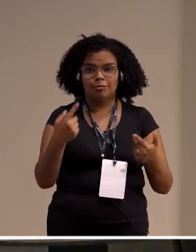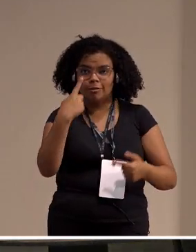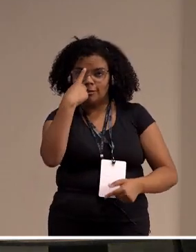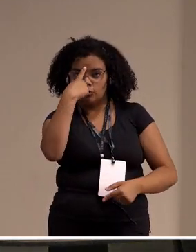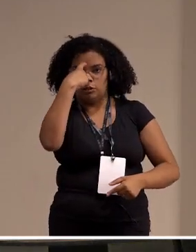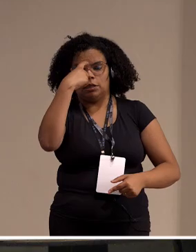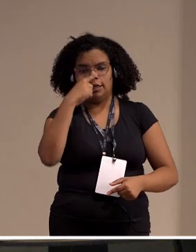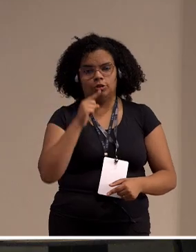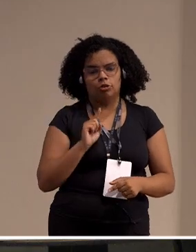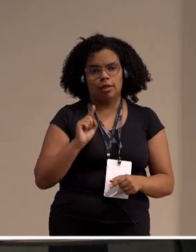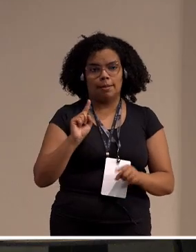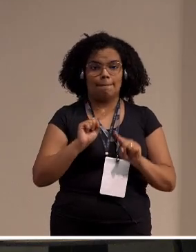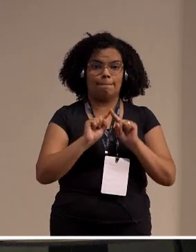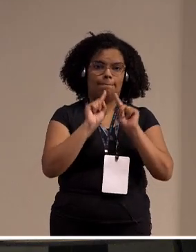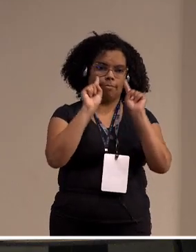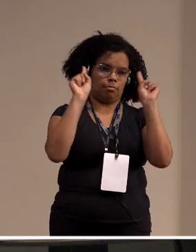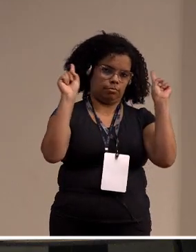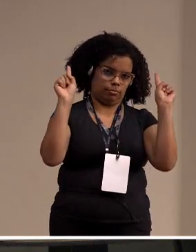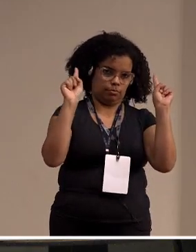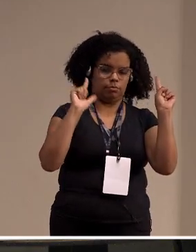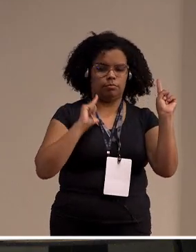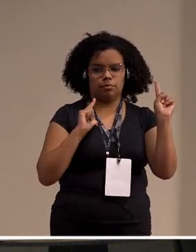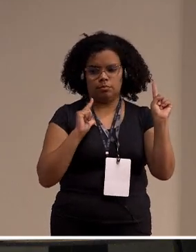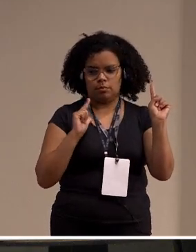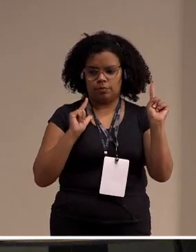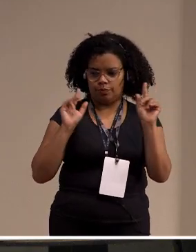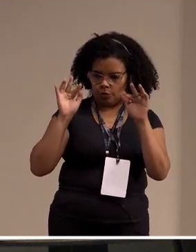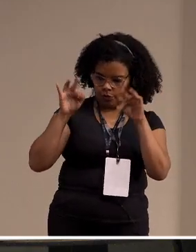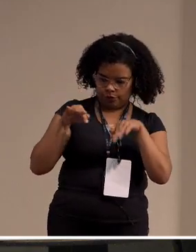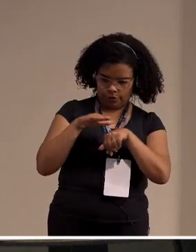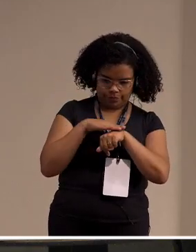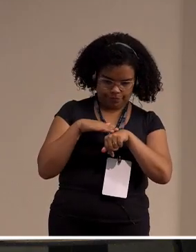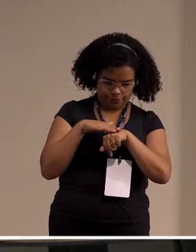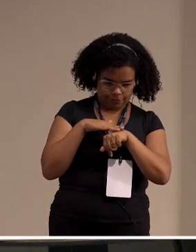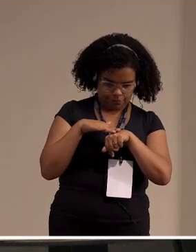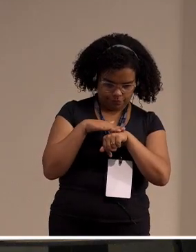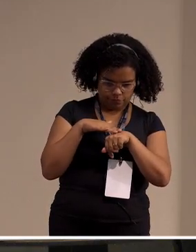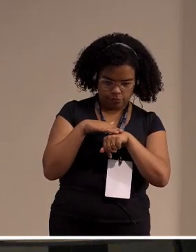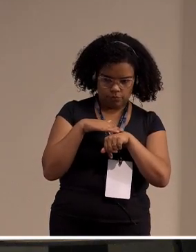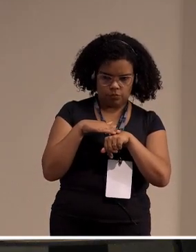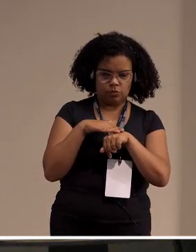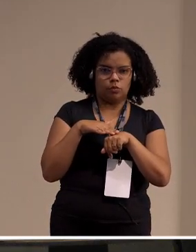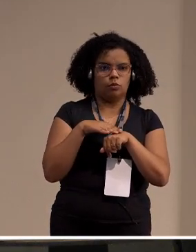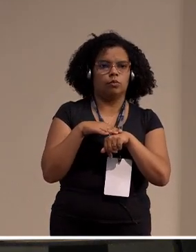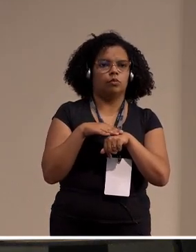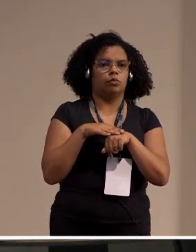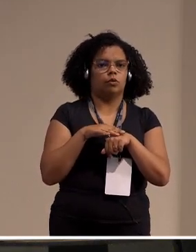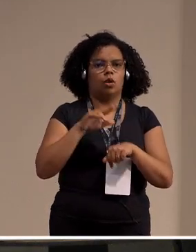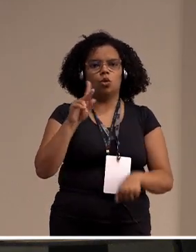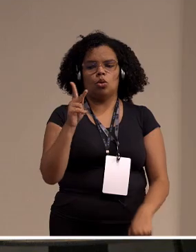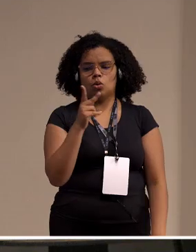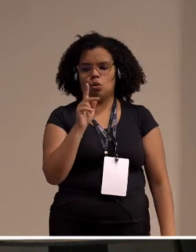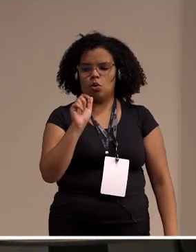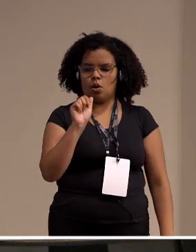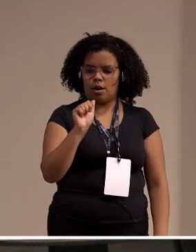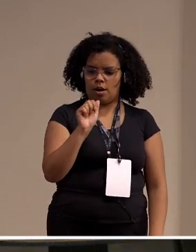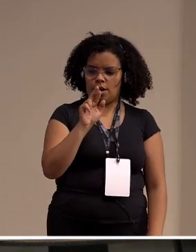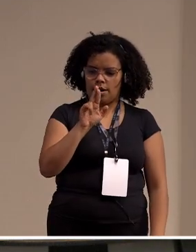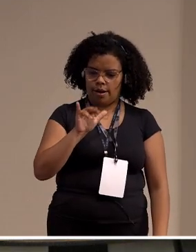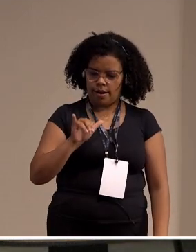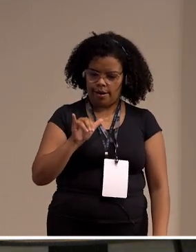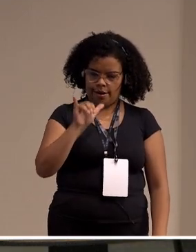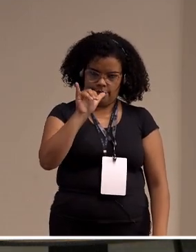dali. Mas, pegando ali o fim da conversa do Henry Louis com a Jamaica